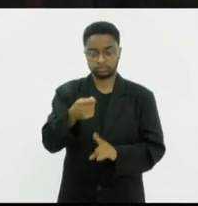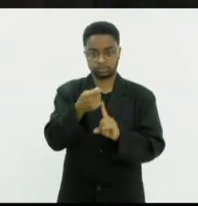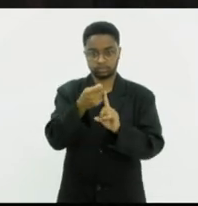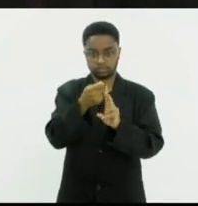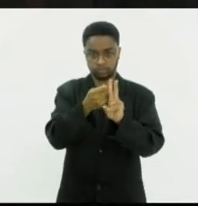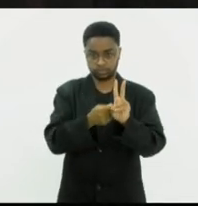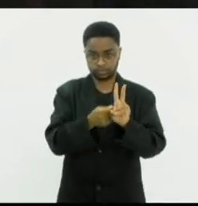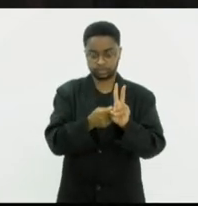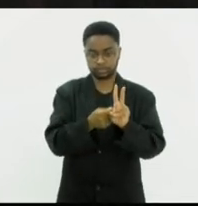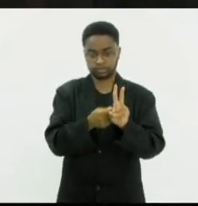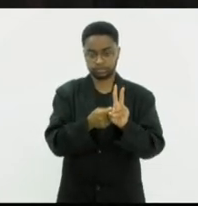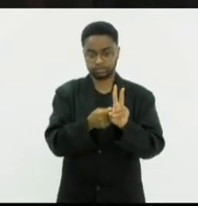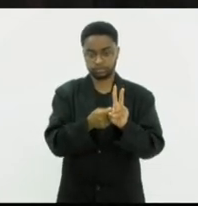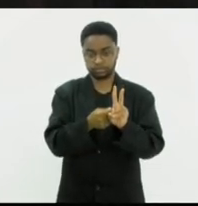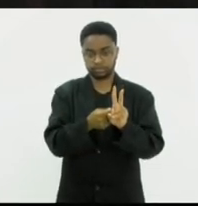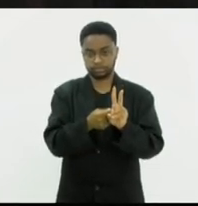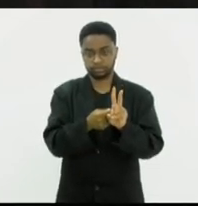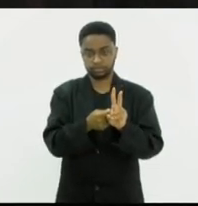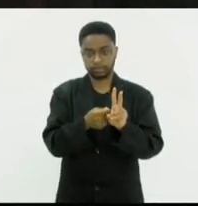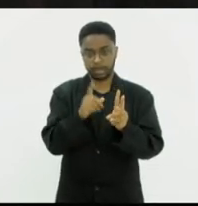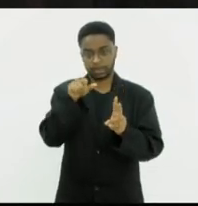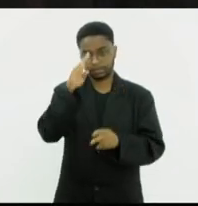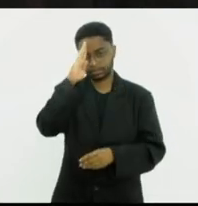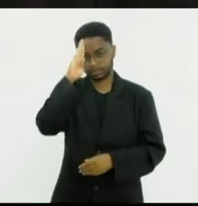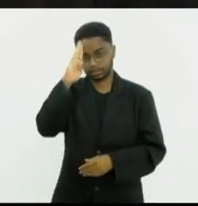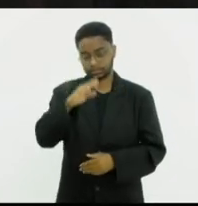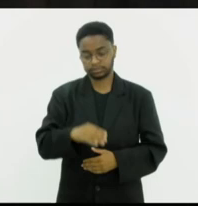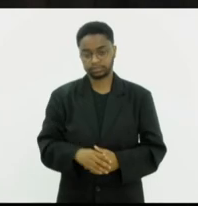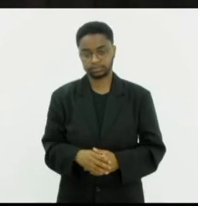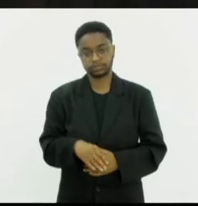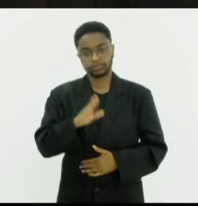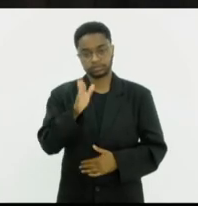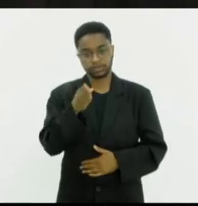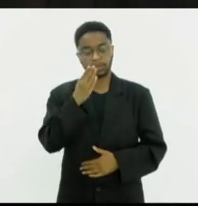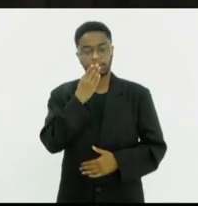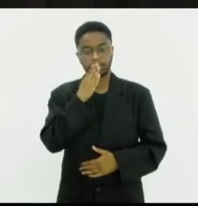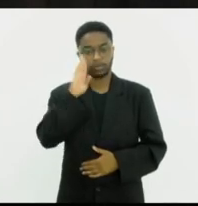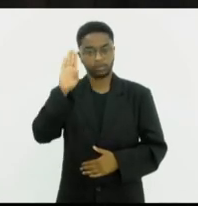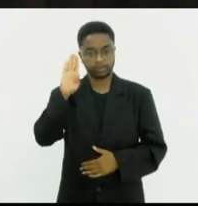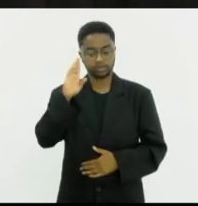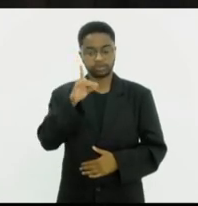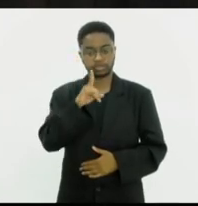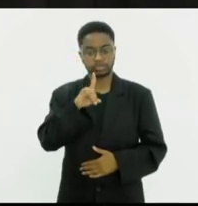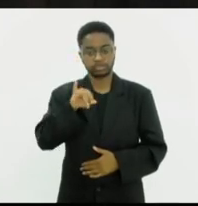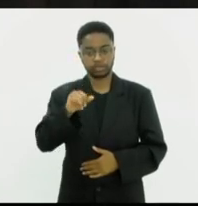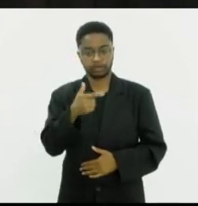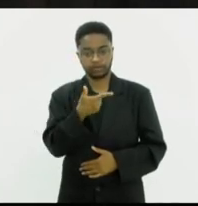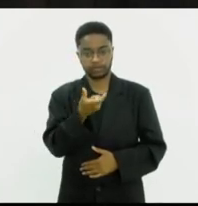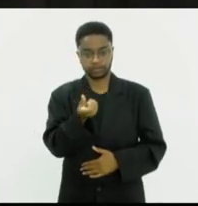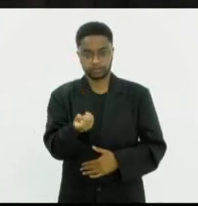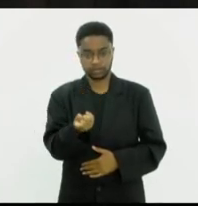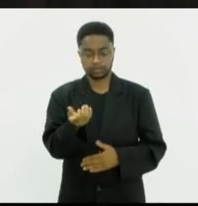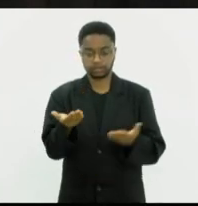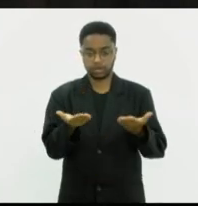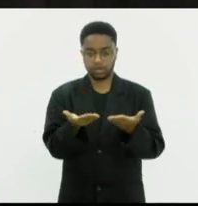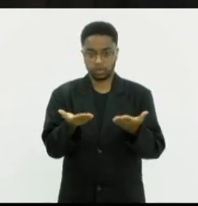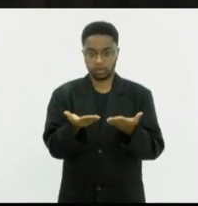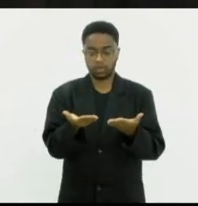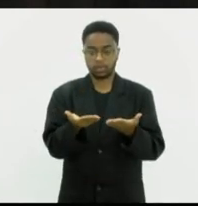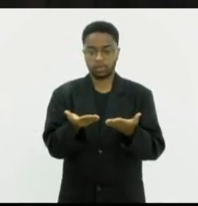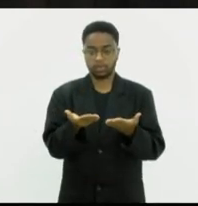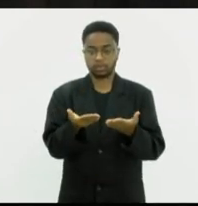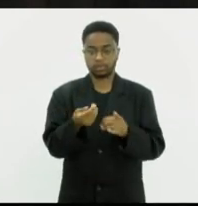2 meses são essenciais. Está prometido que no dia 26 desse mês,